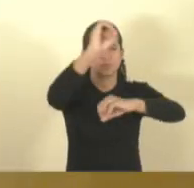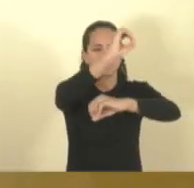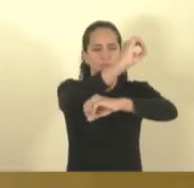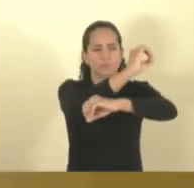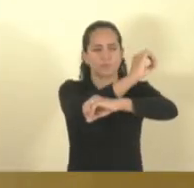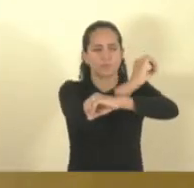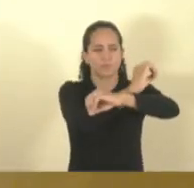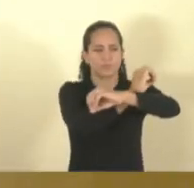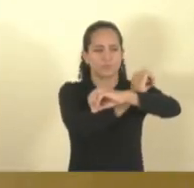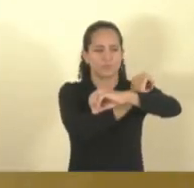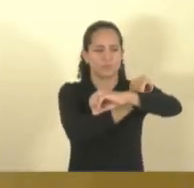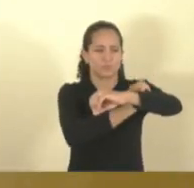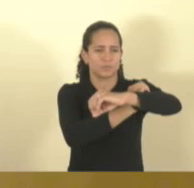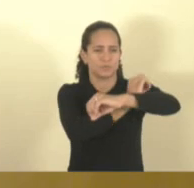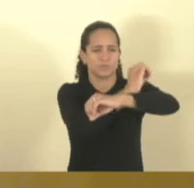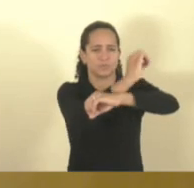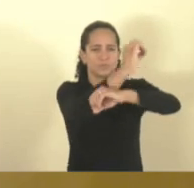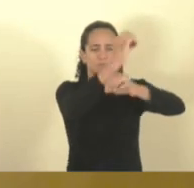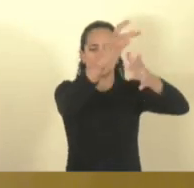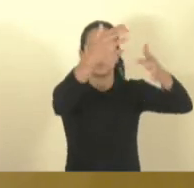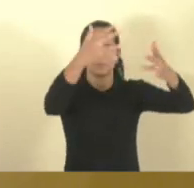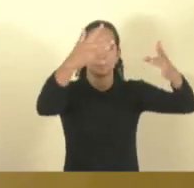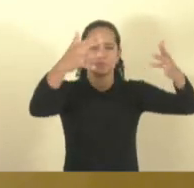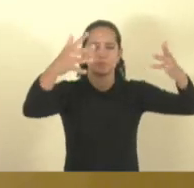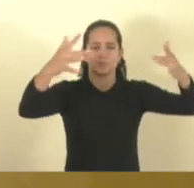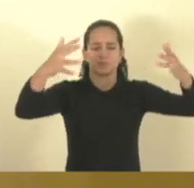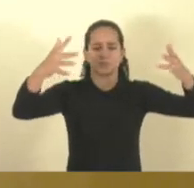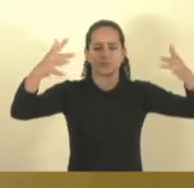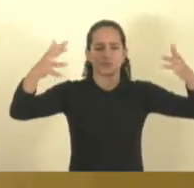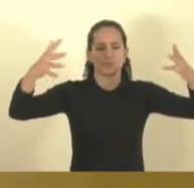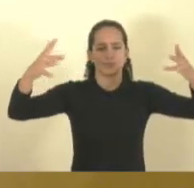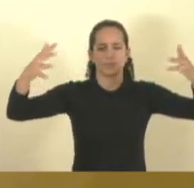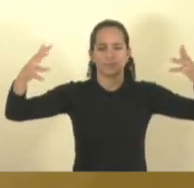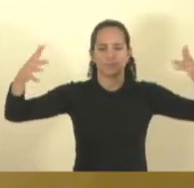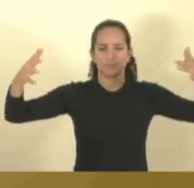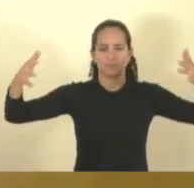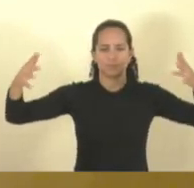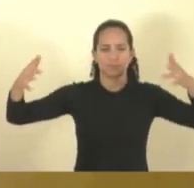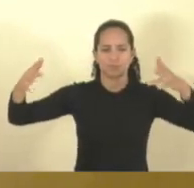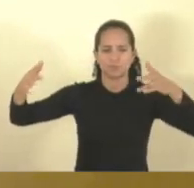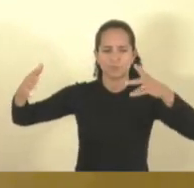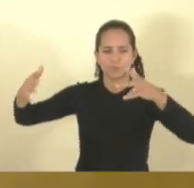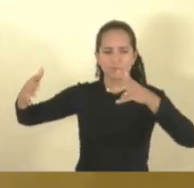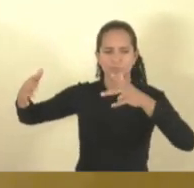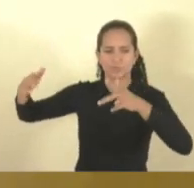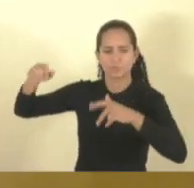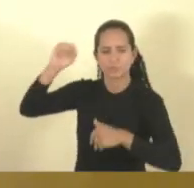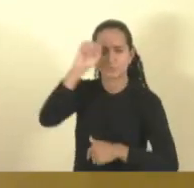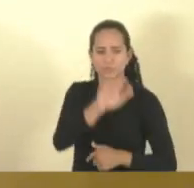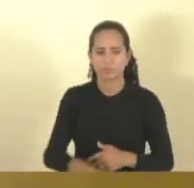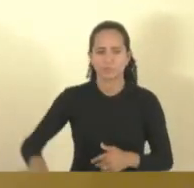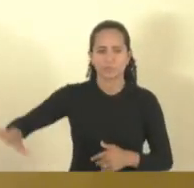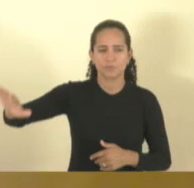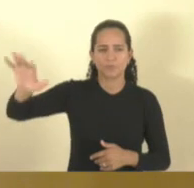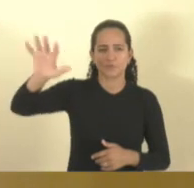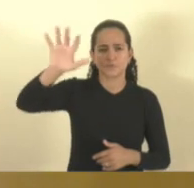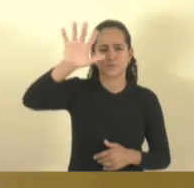Quando ela ocultar-se no horizonte, há de o sol